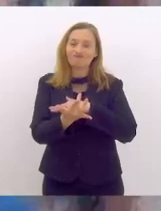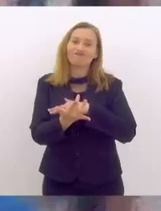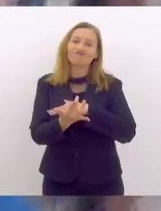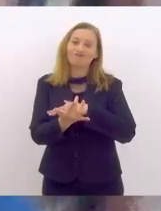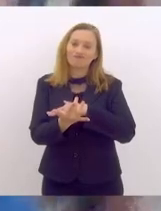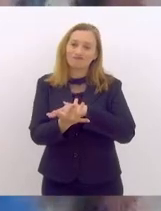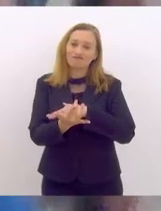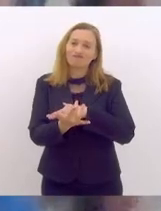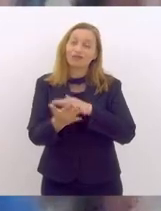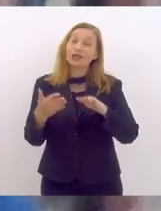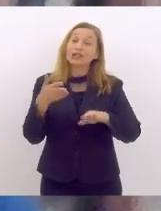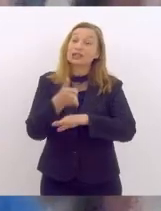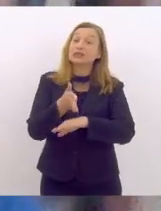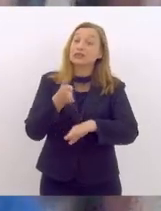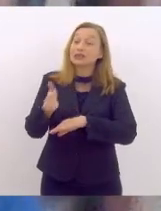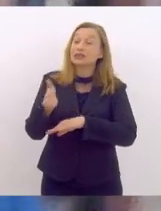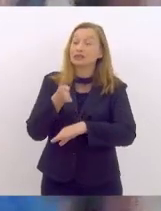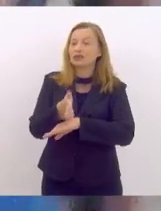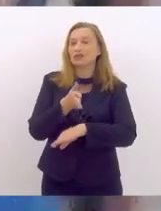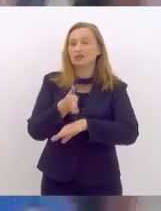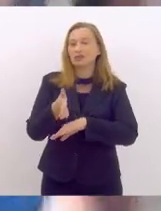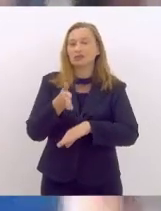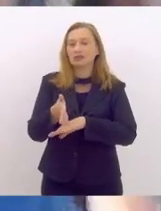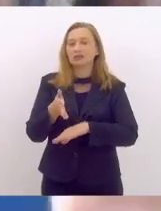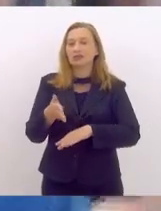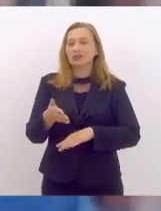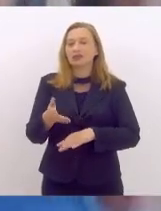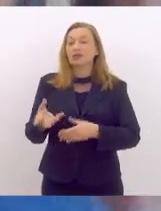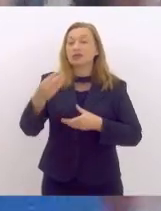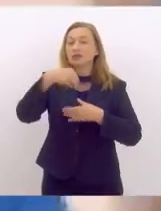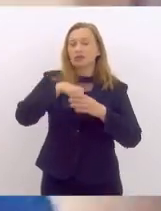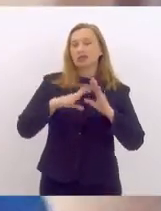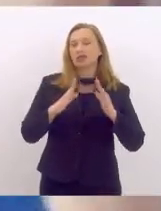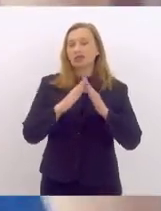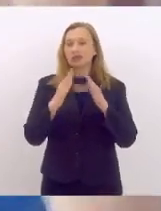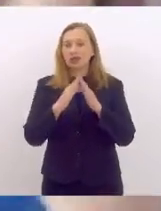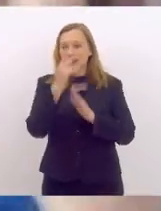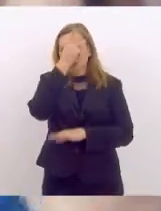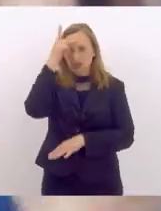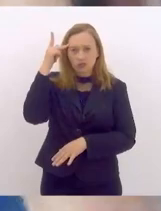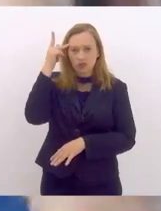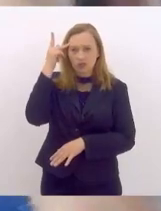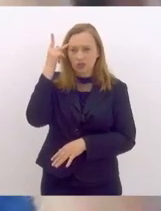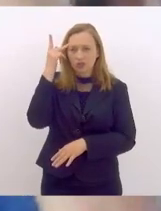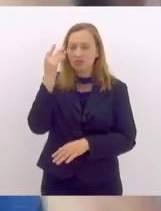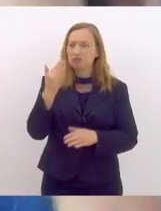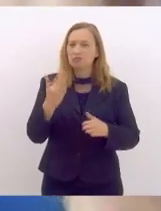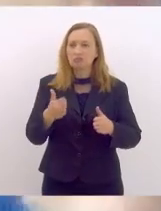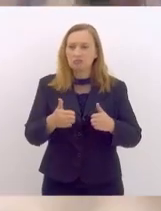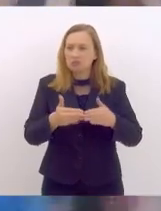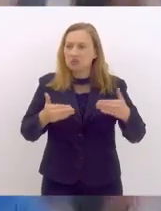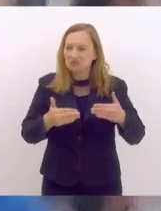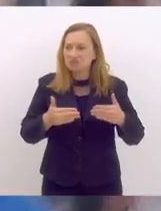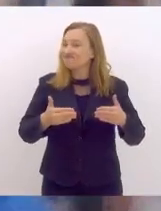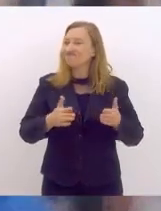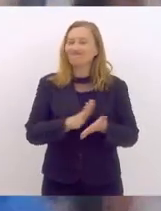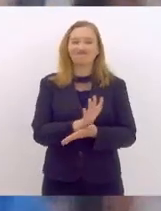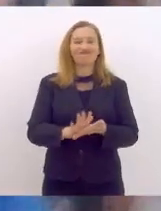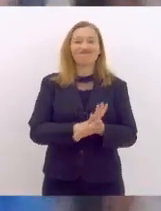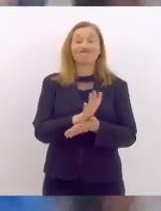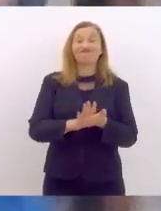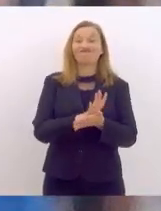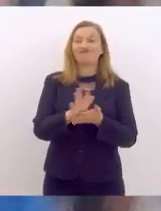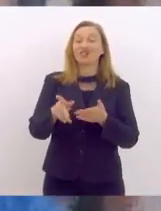amiga tá chegando e entrando dentro das casas das pessoas sem pedir licença e